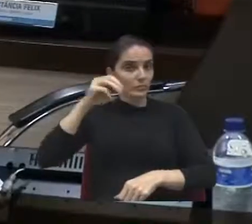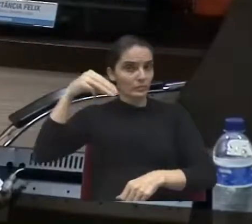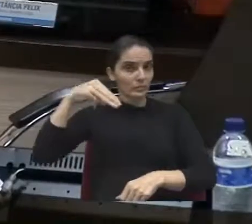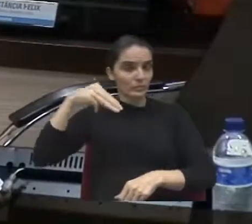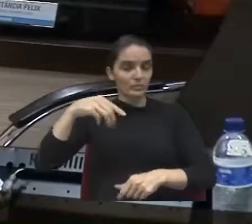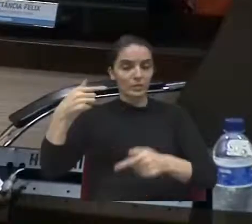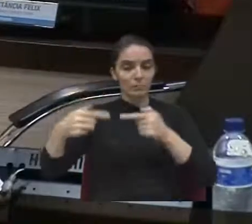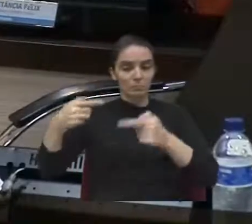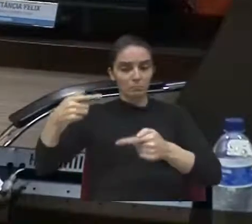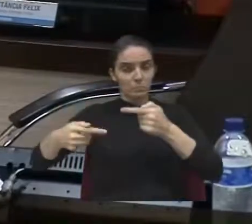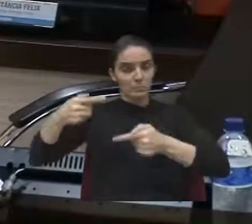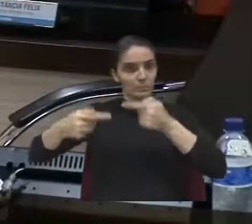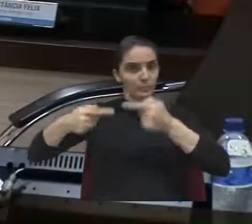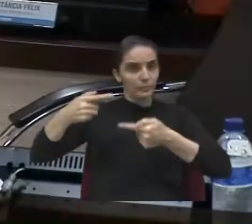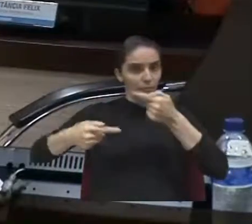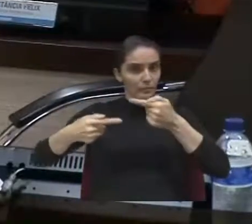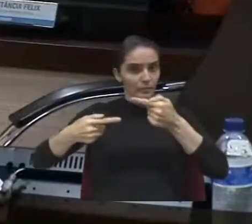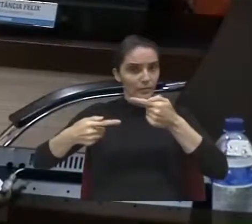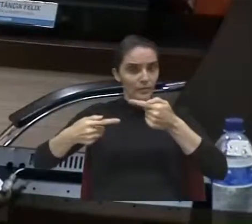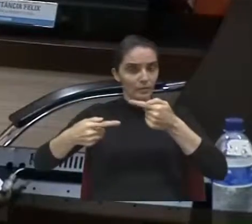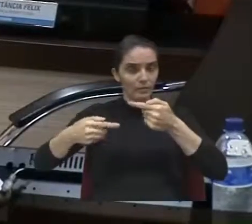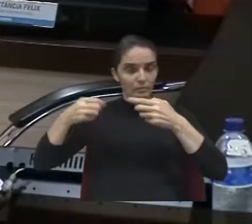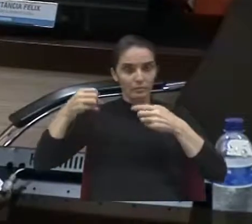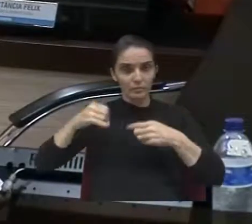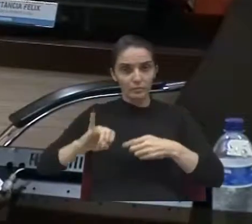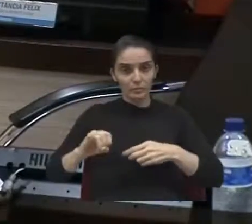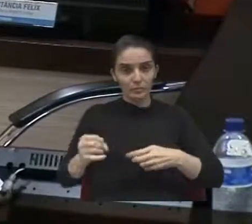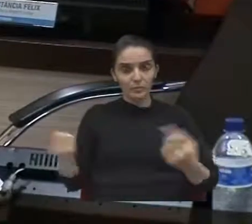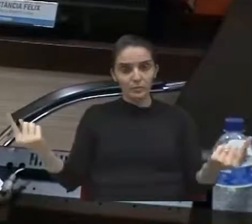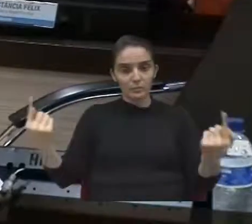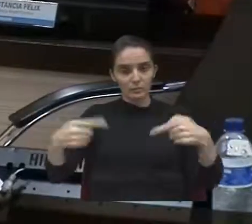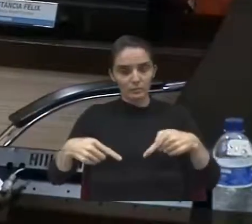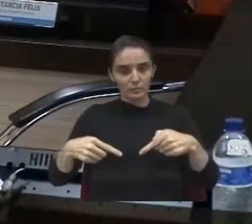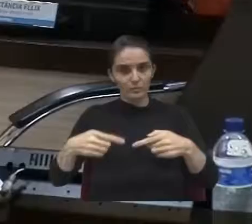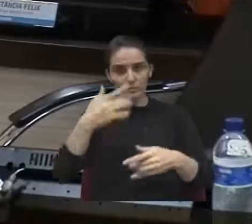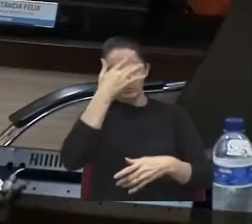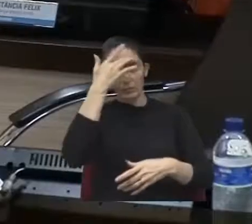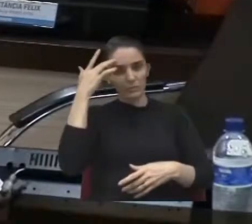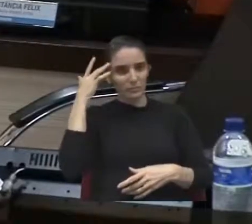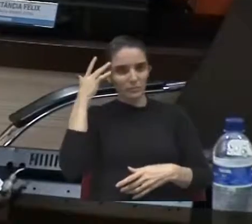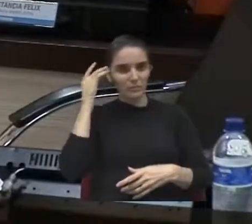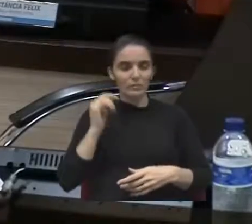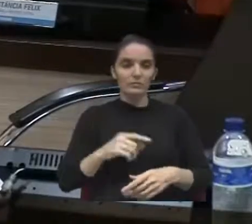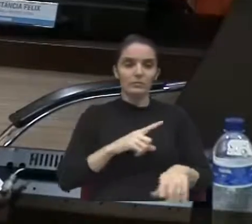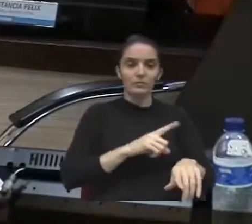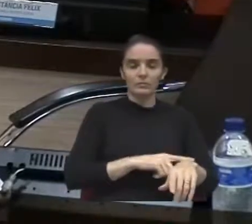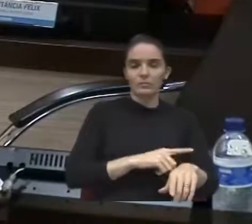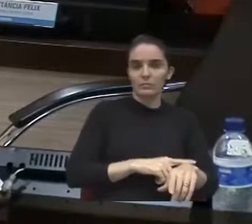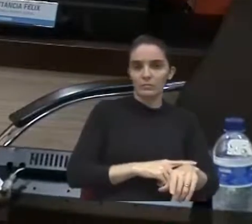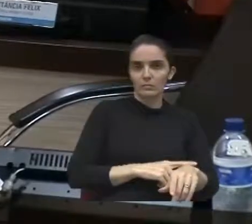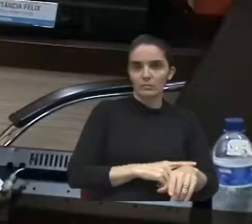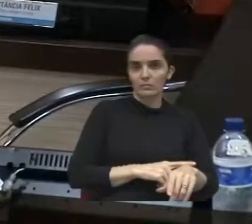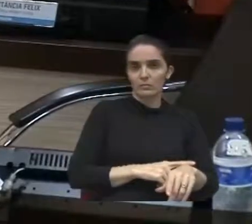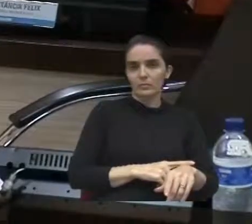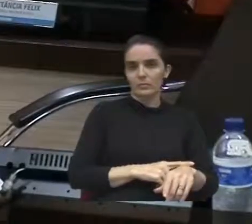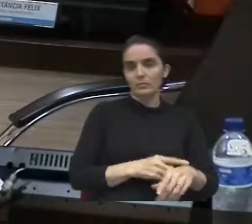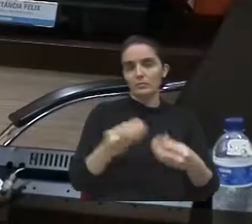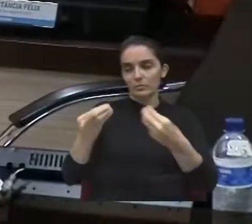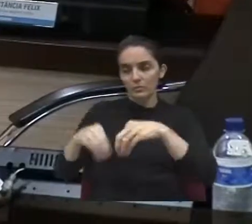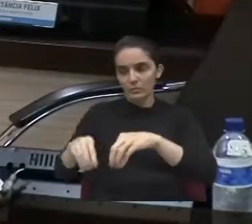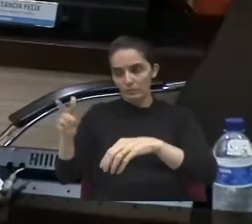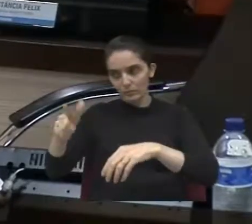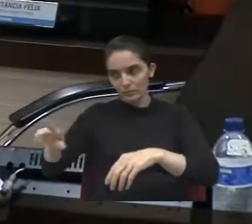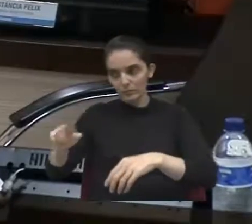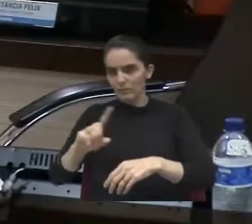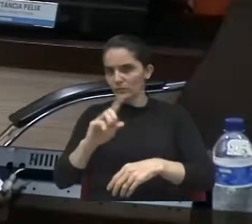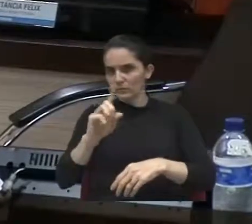tendo alguma divergência, para que a pessoa não tenha o seu tempo comprometido em virtude da sua ideia, e não com relação